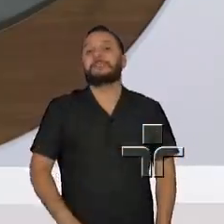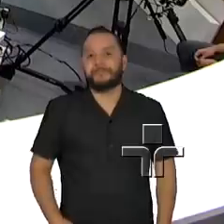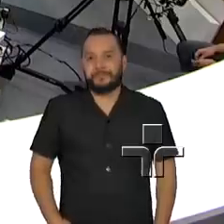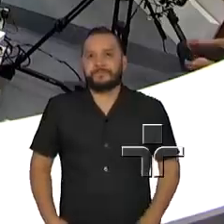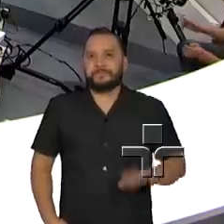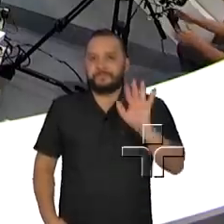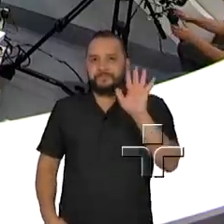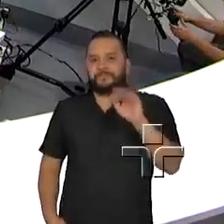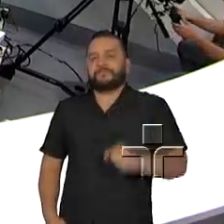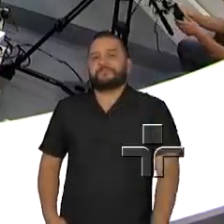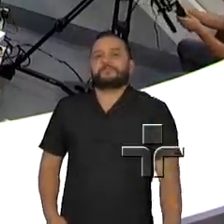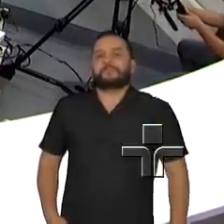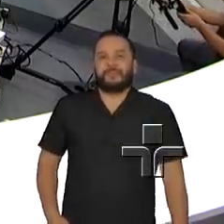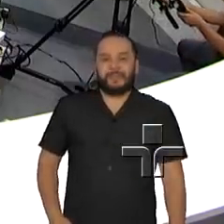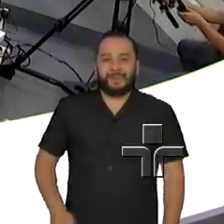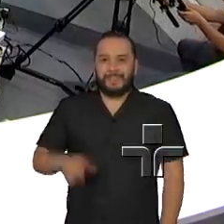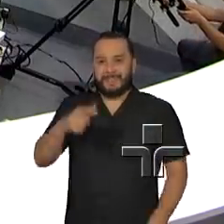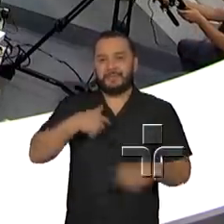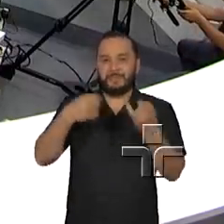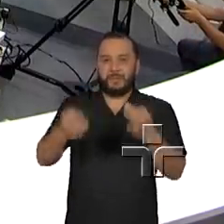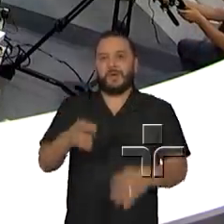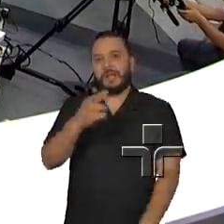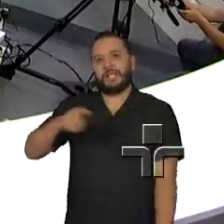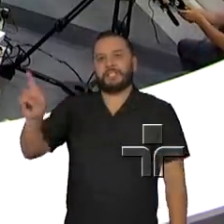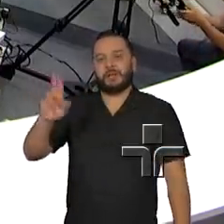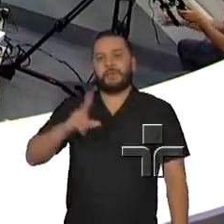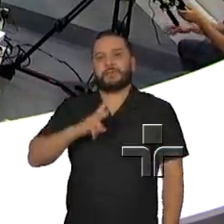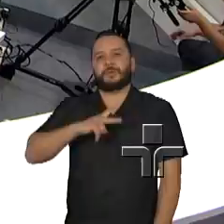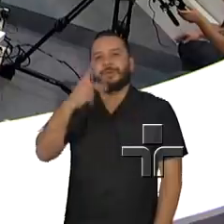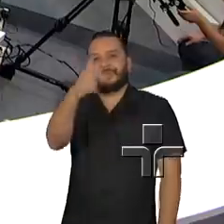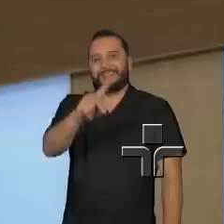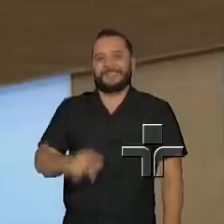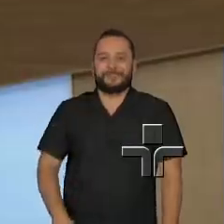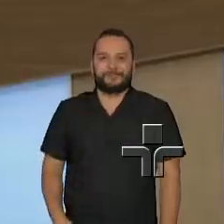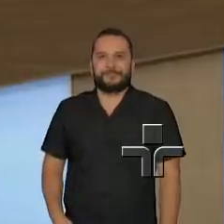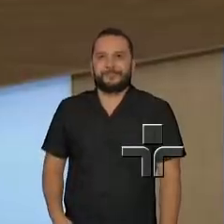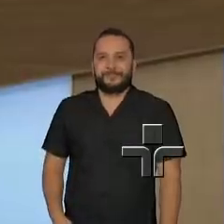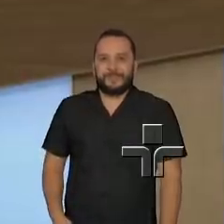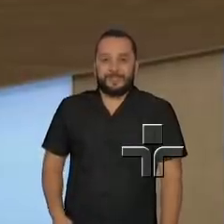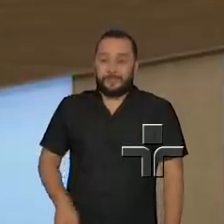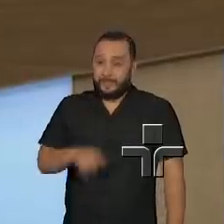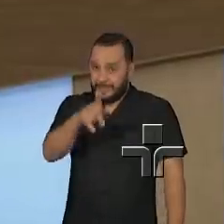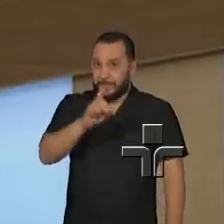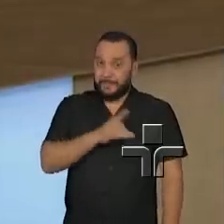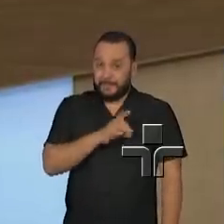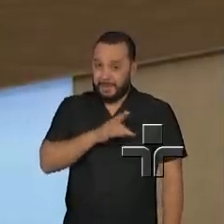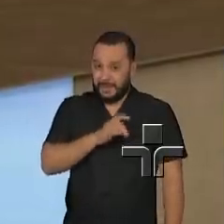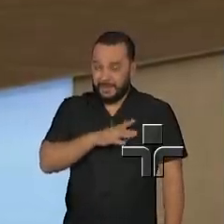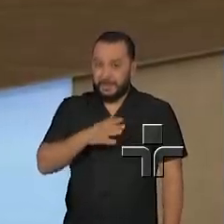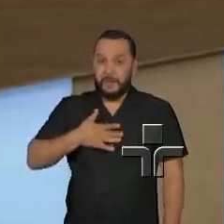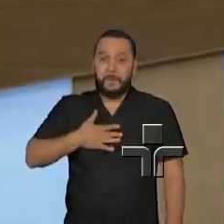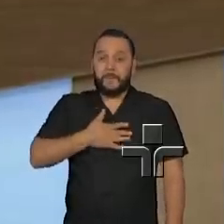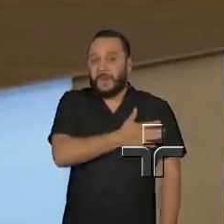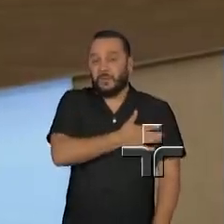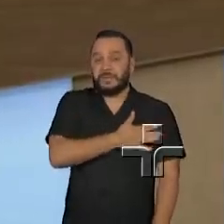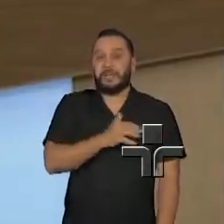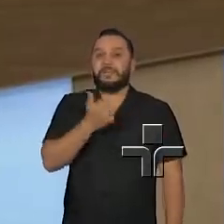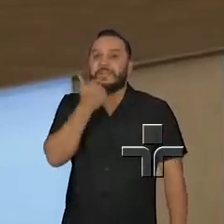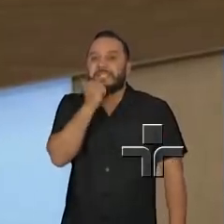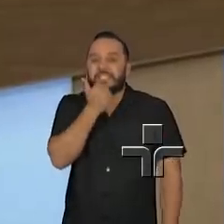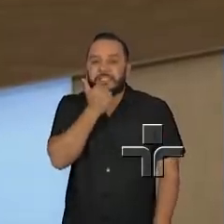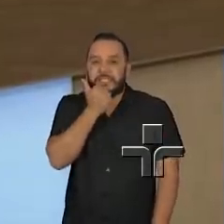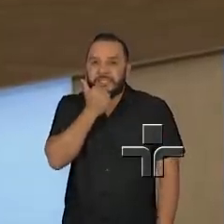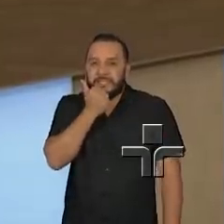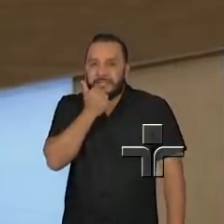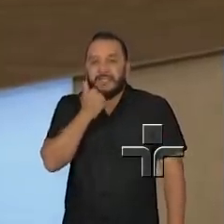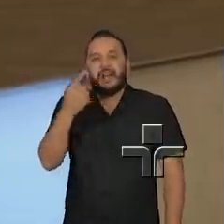Eu gostaria. Ele falou da religião pessoal. Queria saber se você não tem um pouco de medo de preconceito dos cientistas em relação à